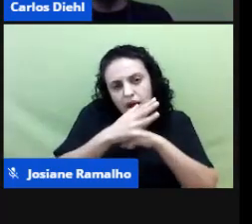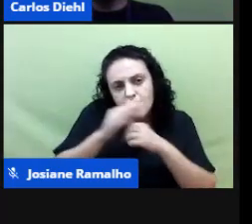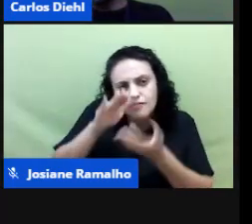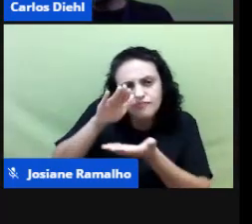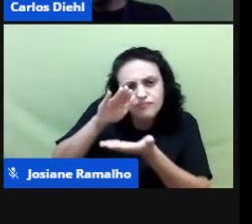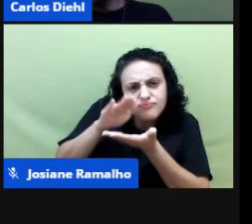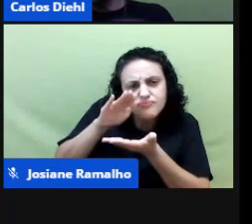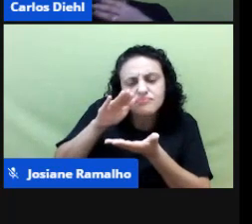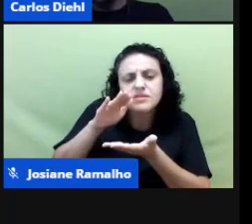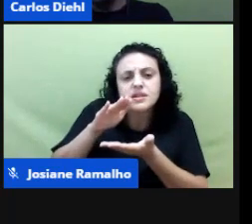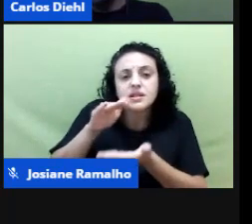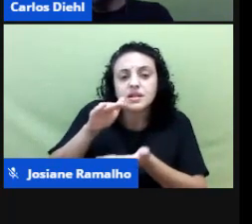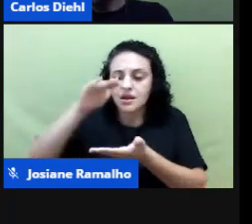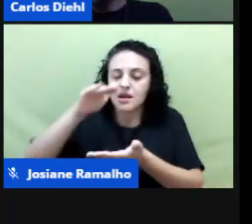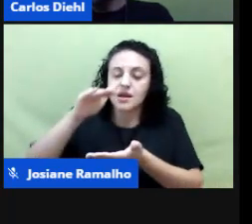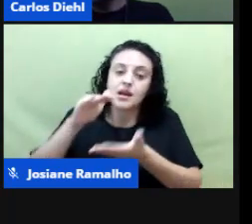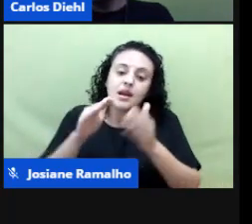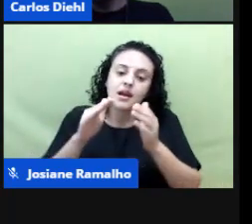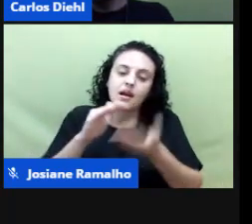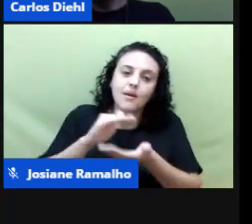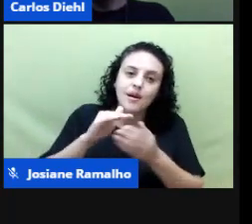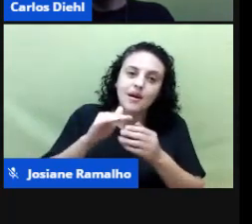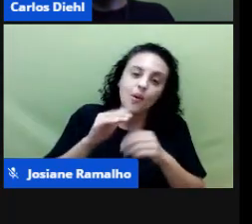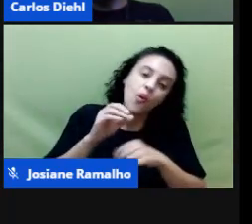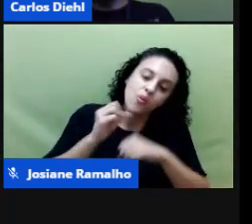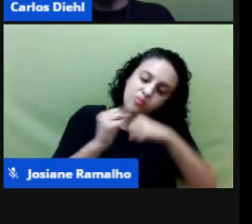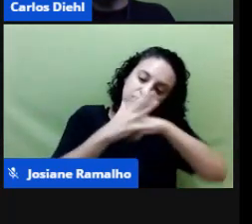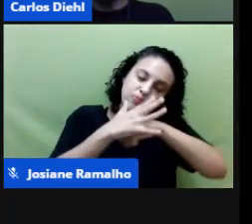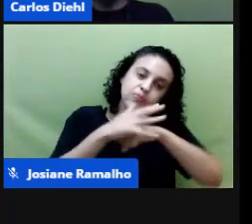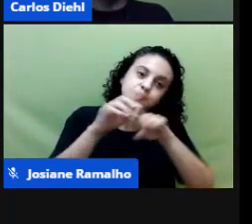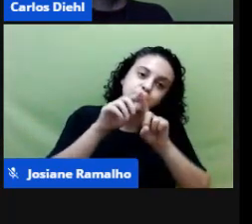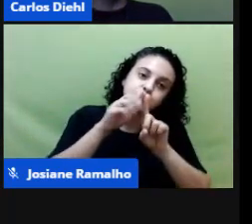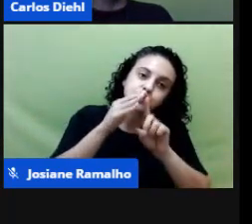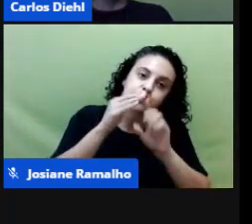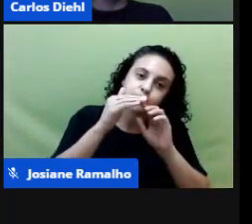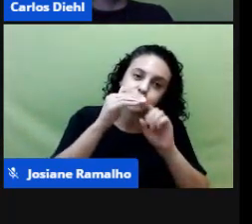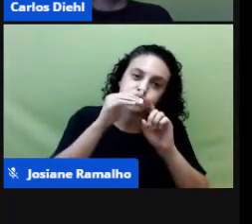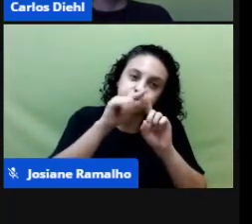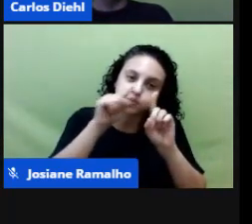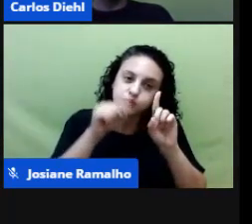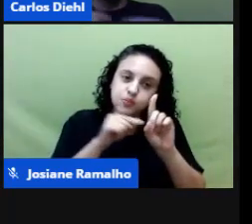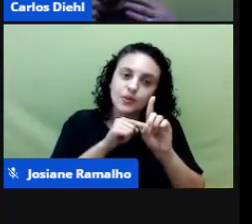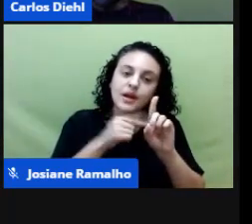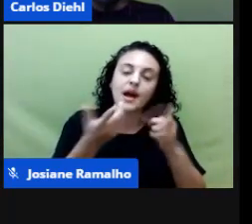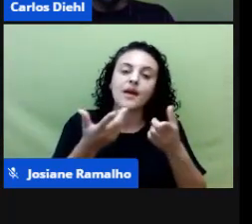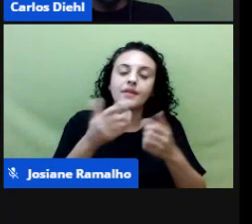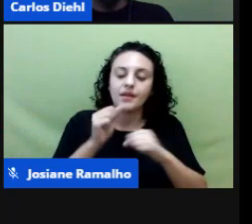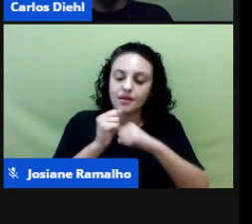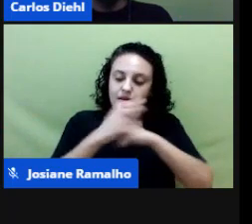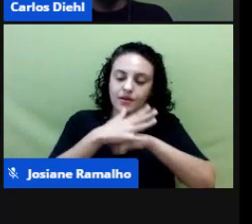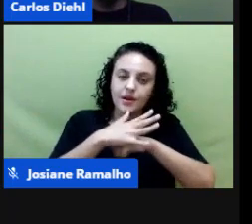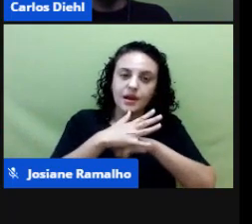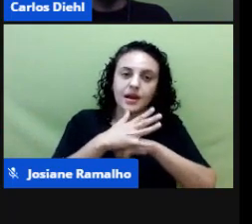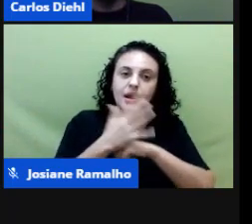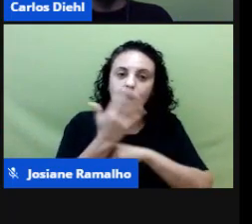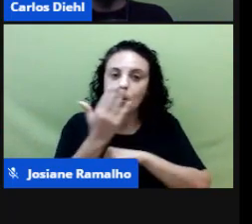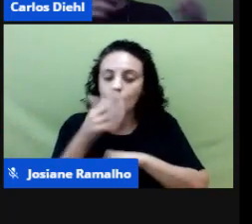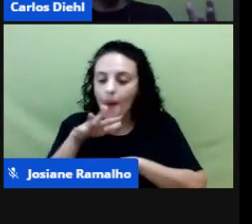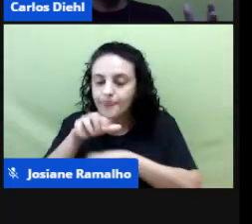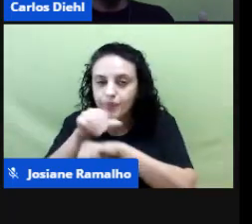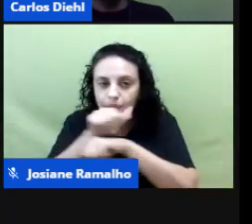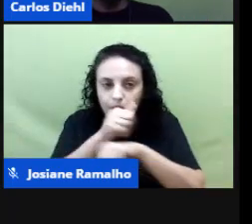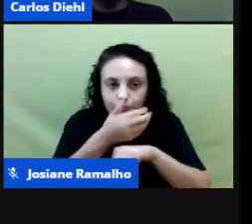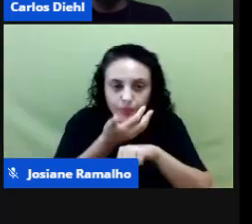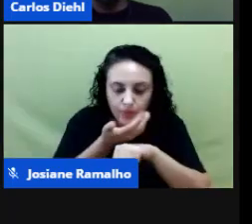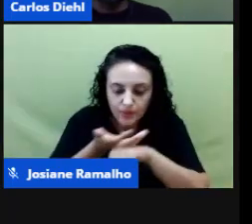comendo, capivara pastando, capivara doente, carrapato de capivara,